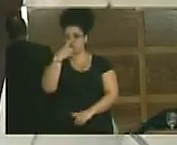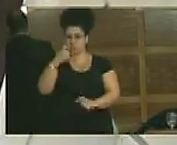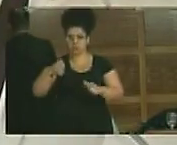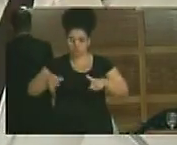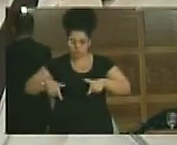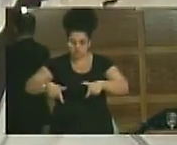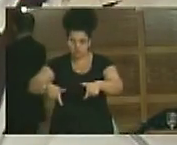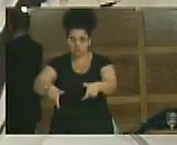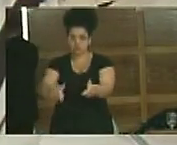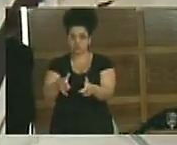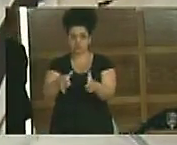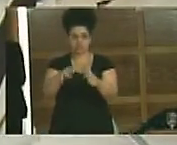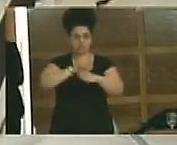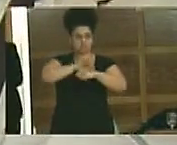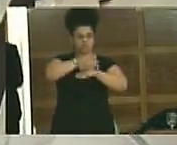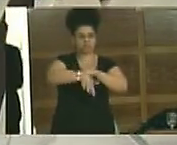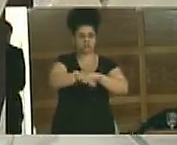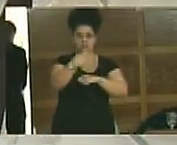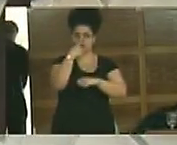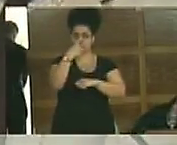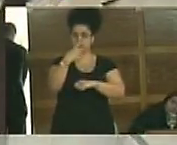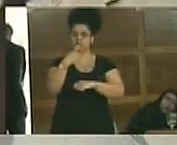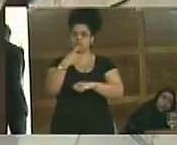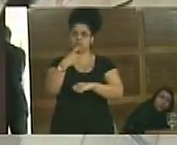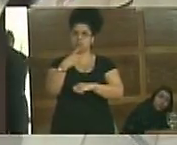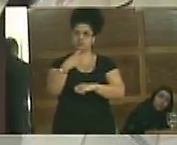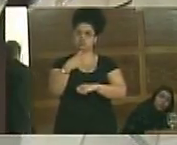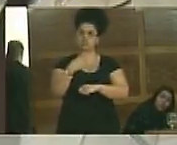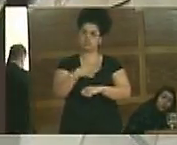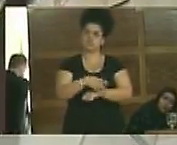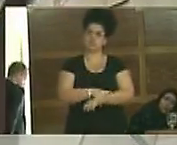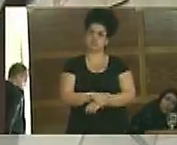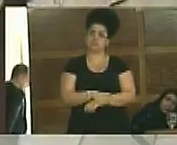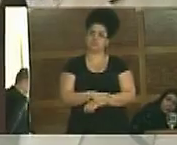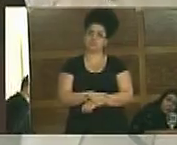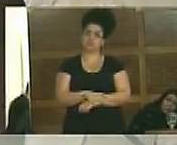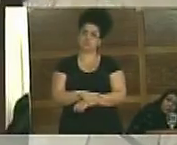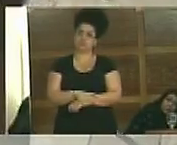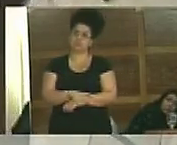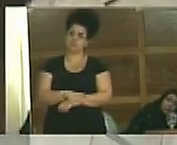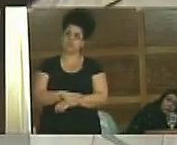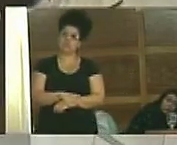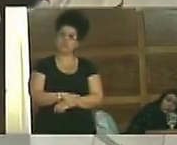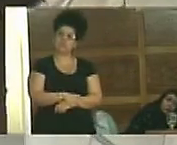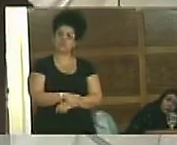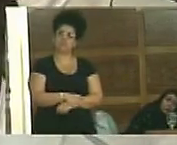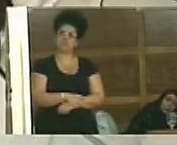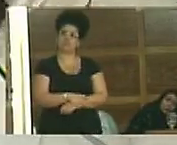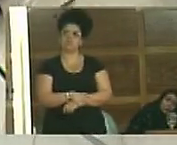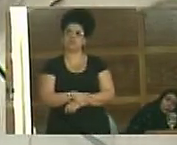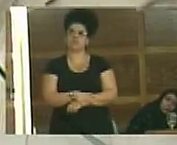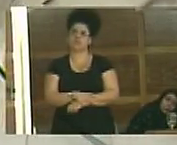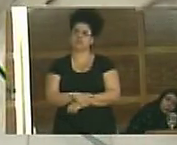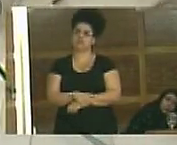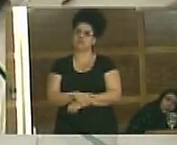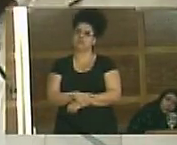cachoeira, é esgoto. Aqui, obrigado. Agora, Praia de Garatucaia.